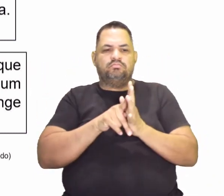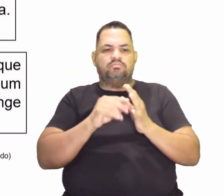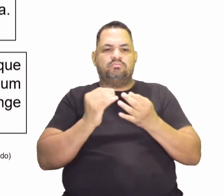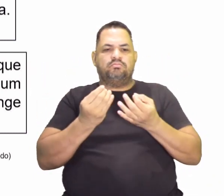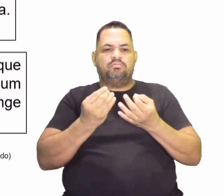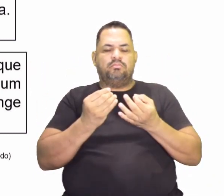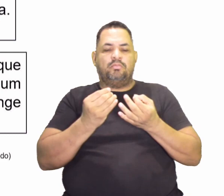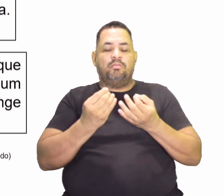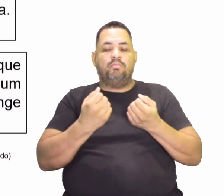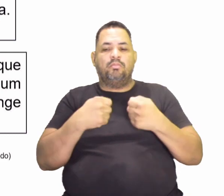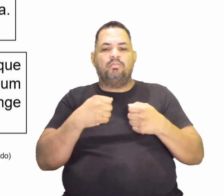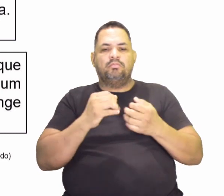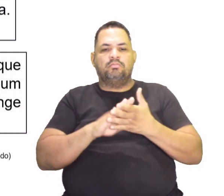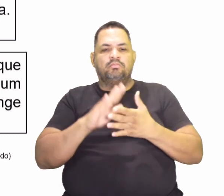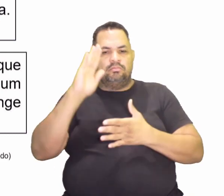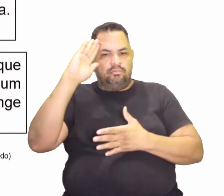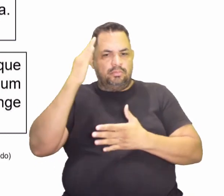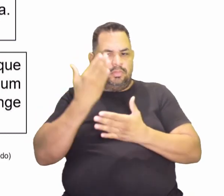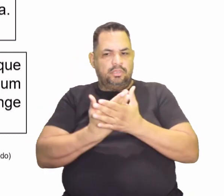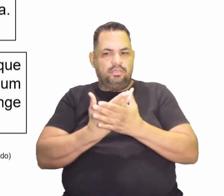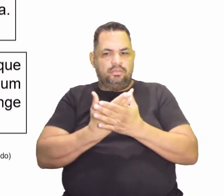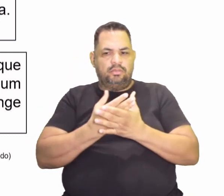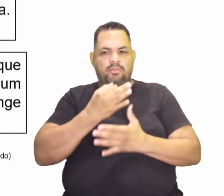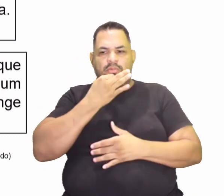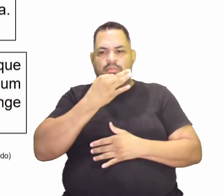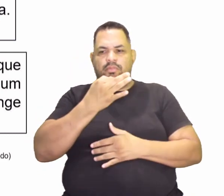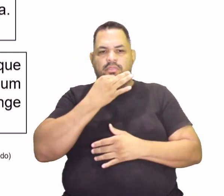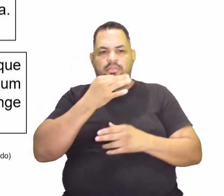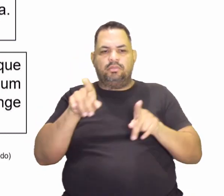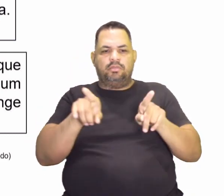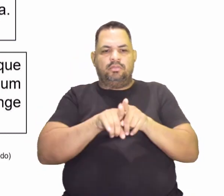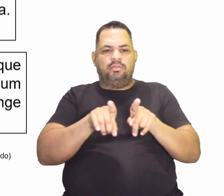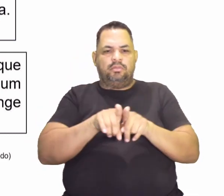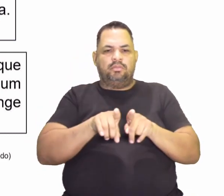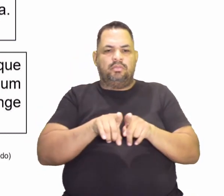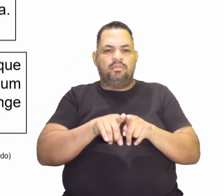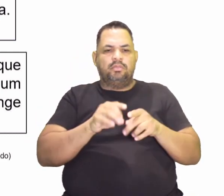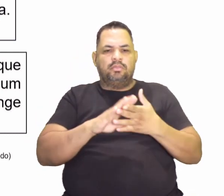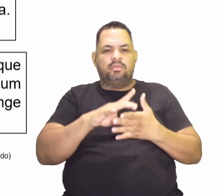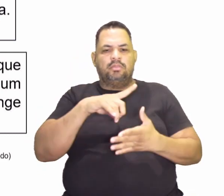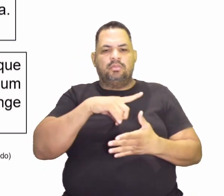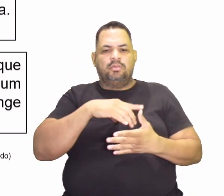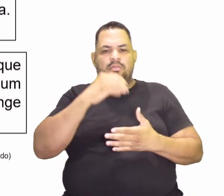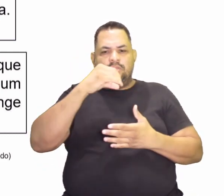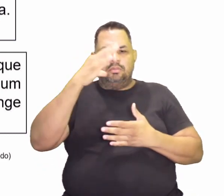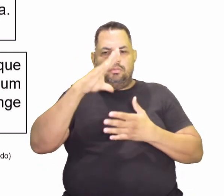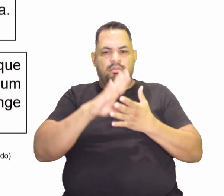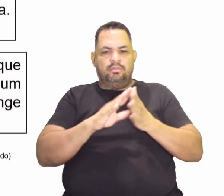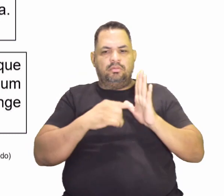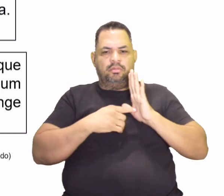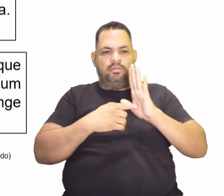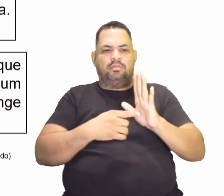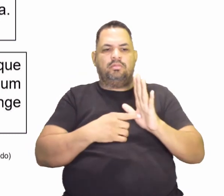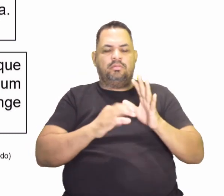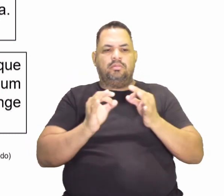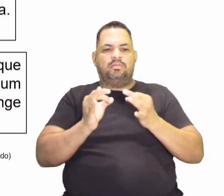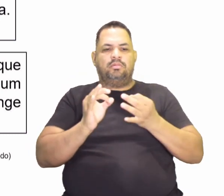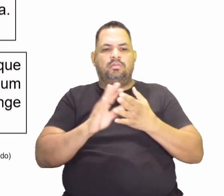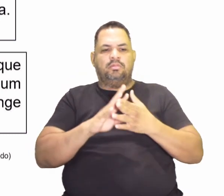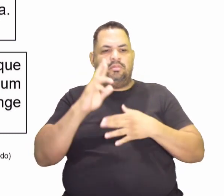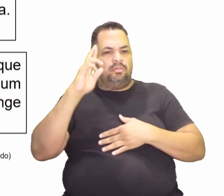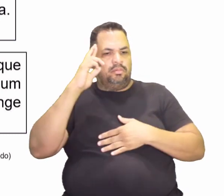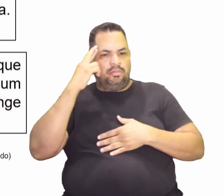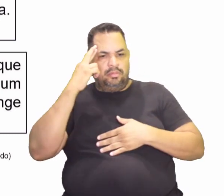que podemos conhecer é uma crença, uma opinião. Ele também vai dizer que existe conhecimento demonstrativo, que é